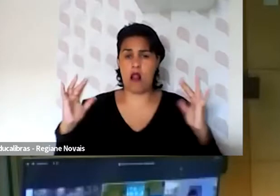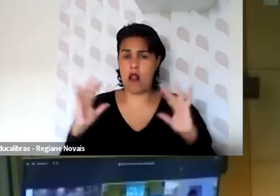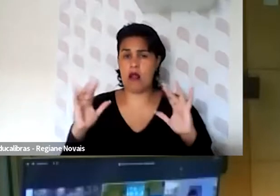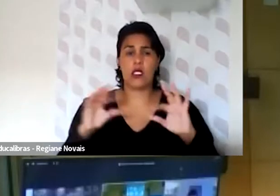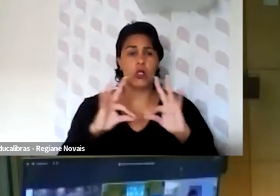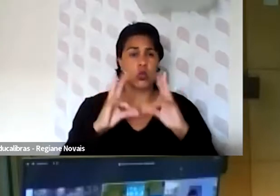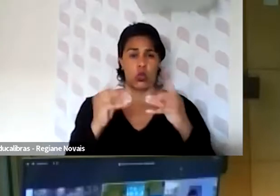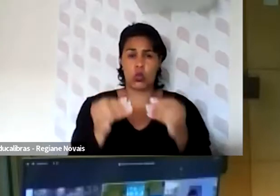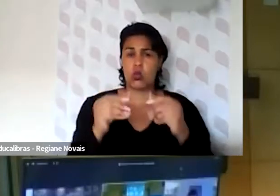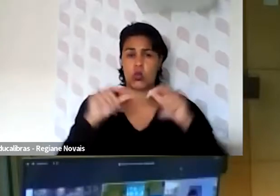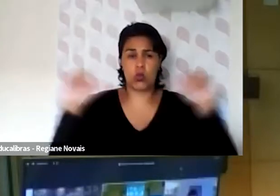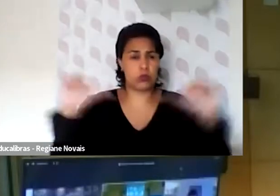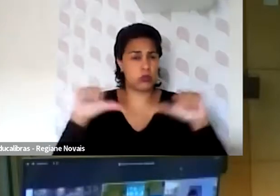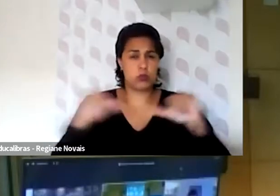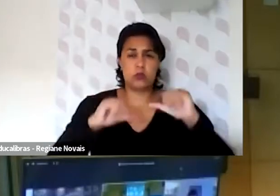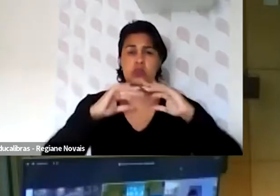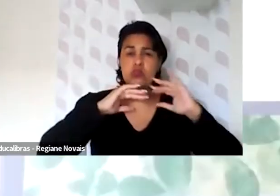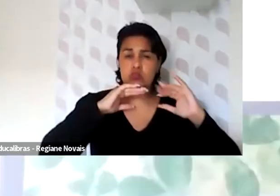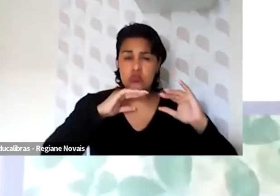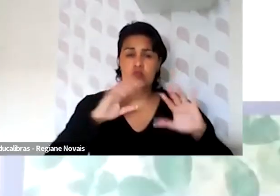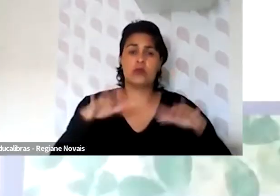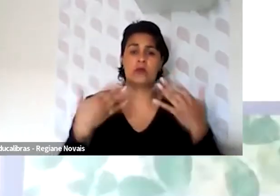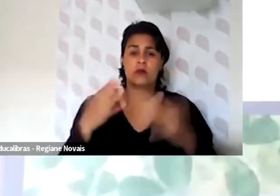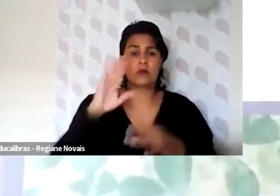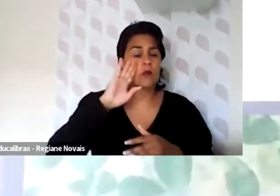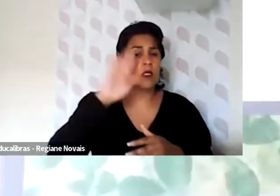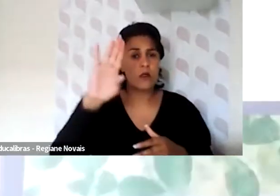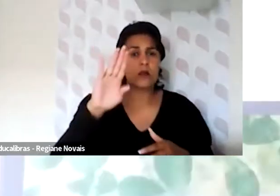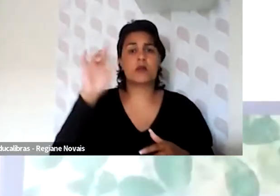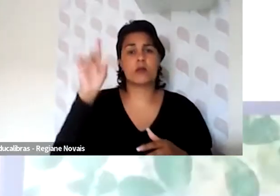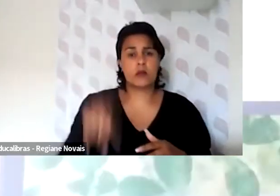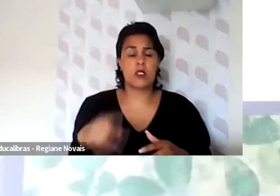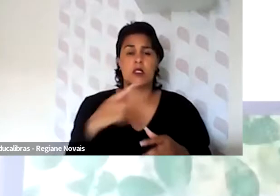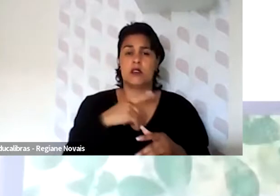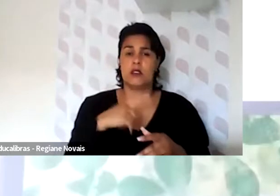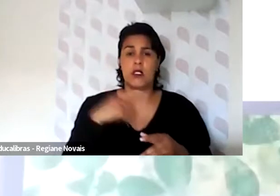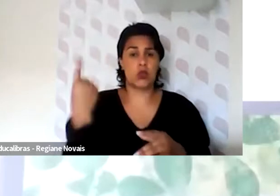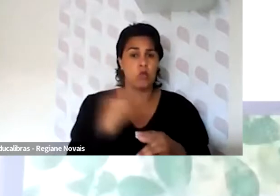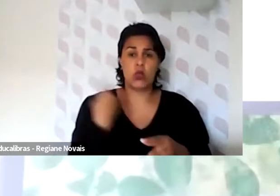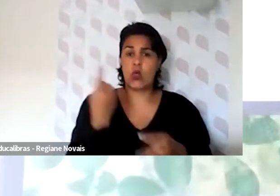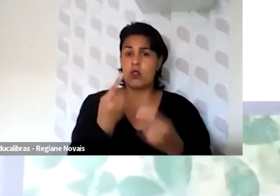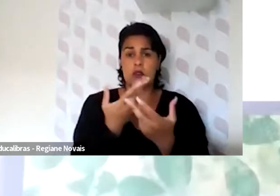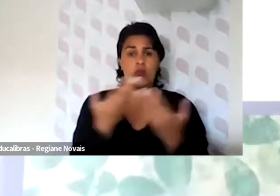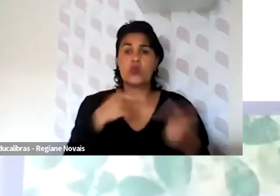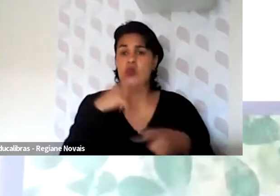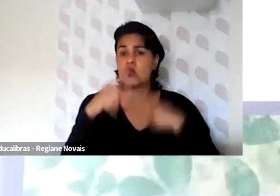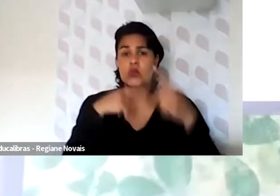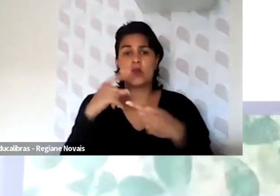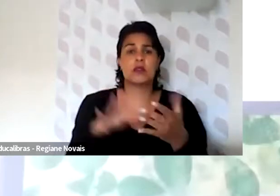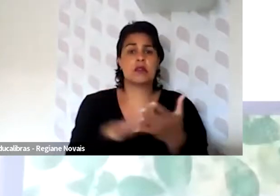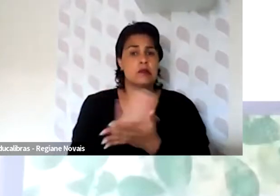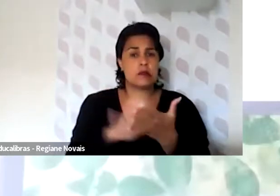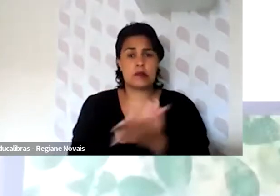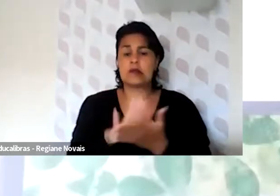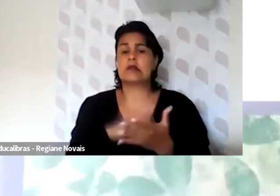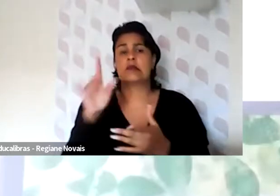E, principalmente, nós que estamos na linha de frente e que menos contribuímos para essa crise, também somos os que